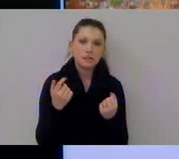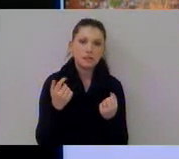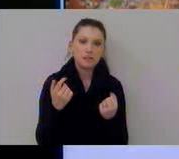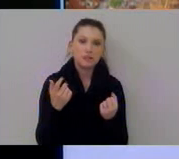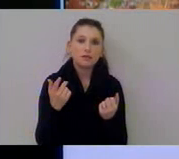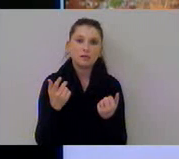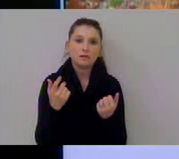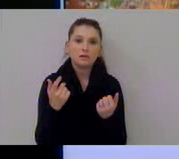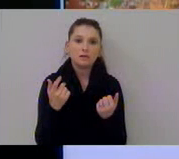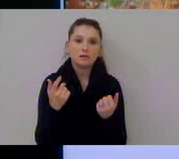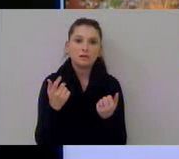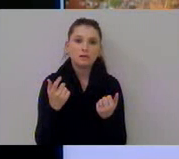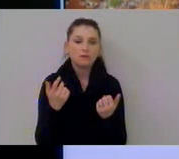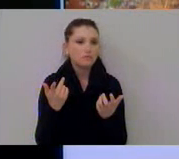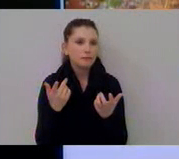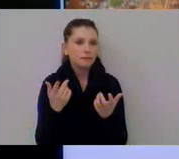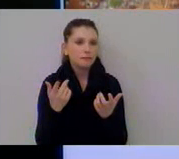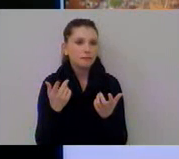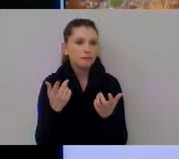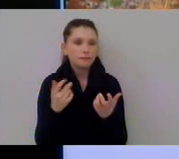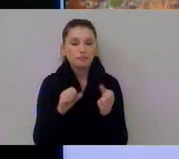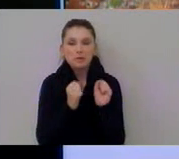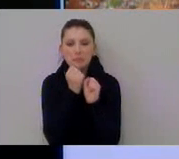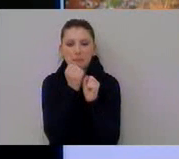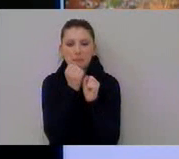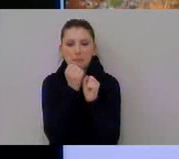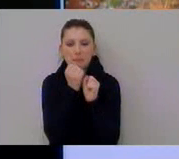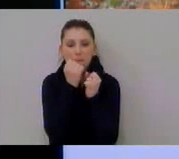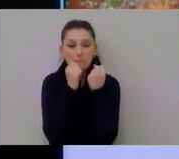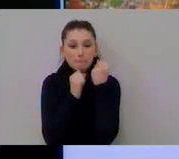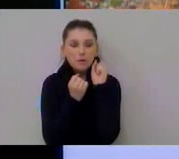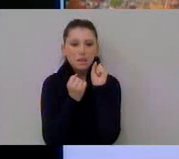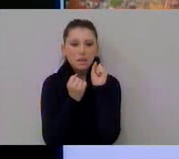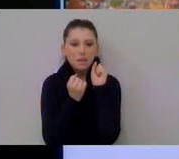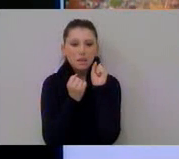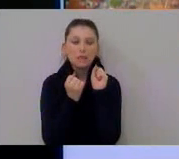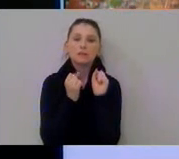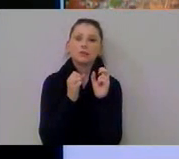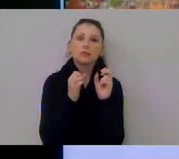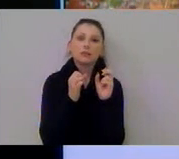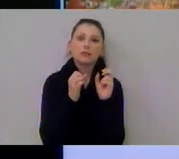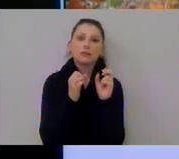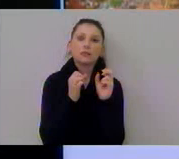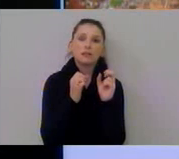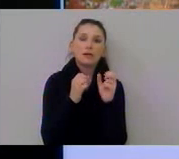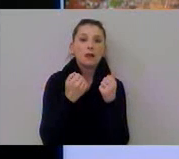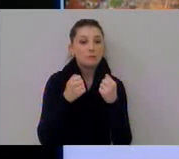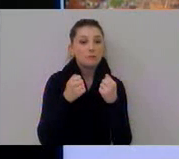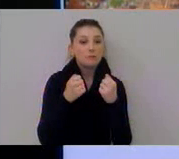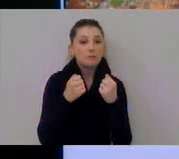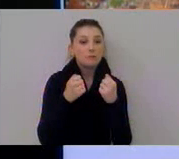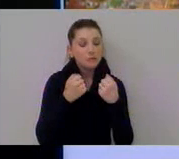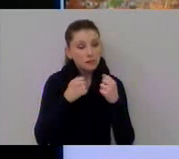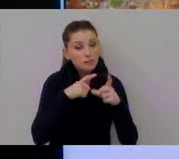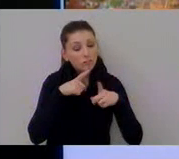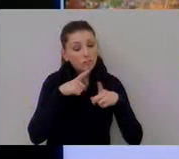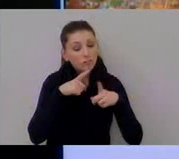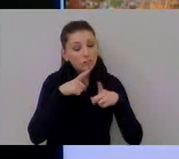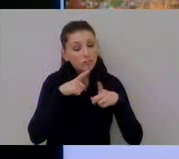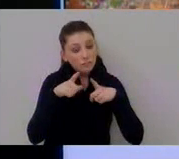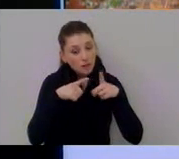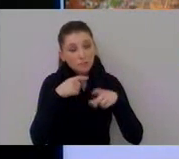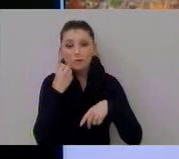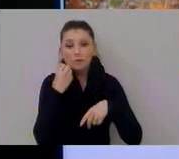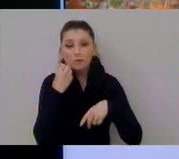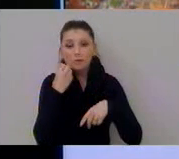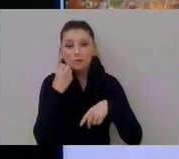pavimentação. Fica uma descida bem complicadinha ali